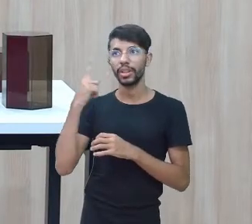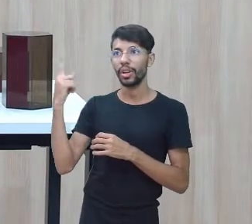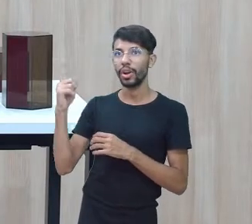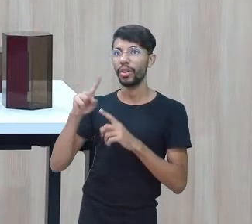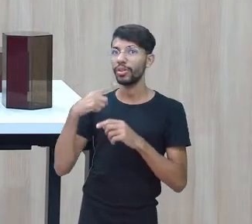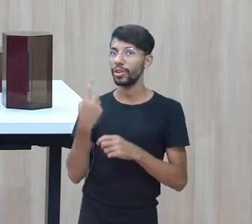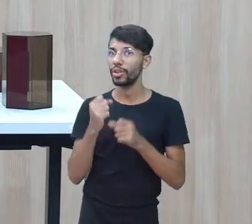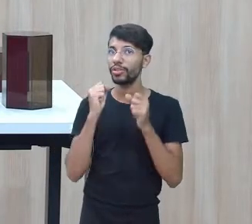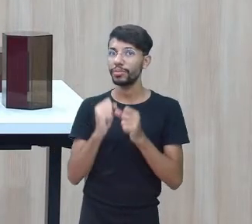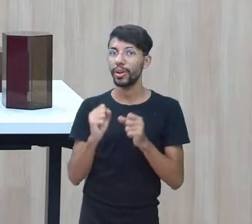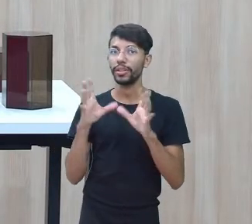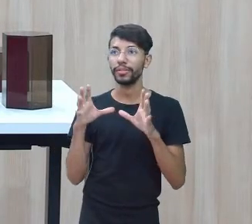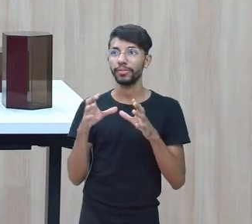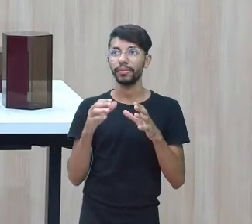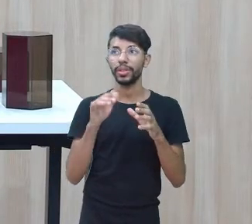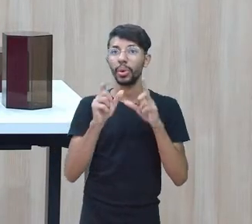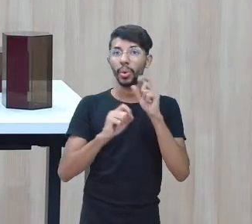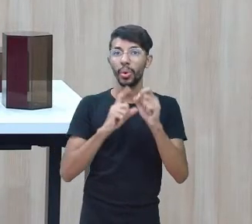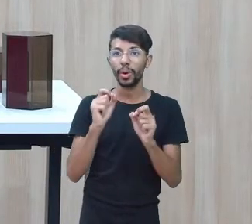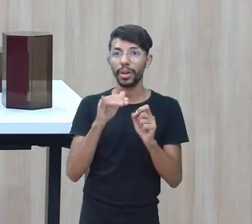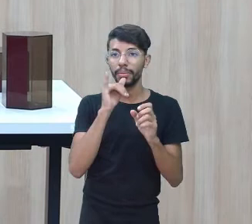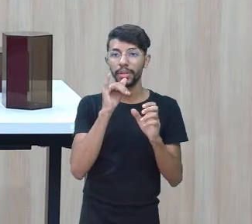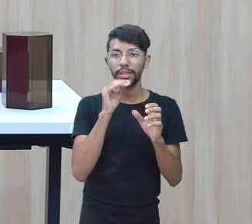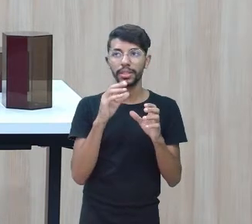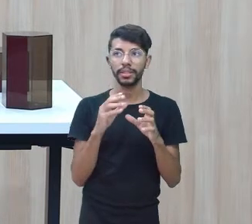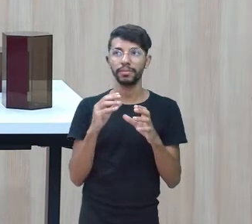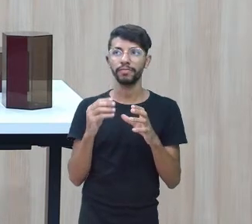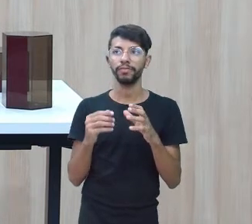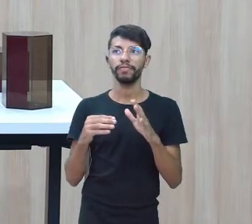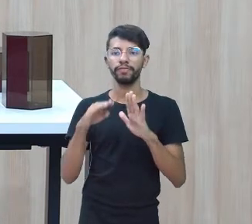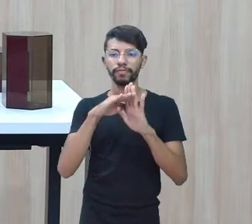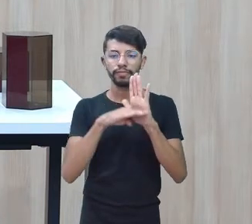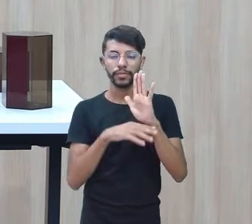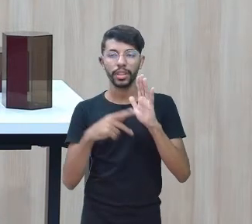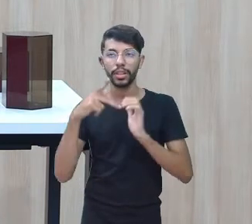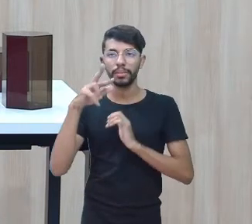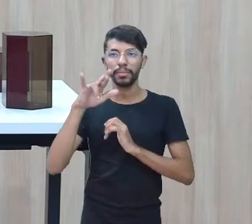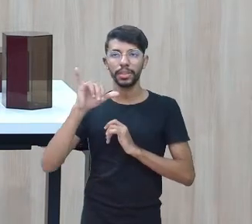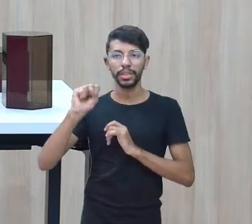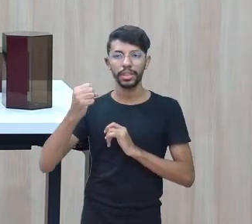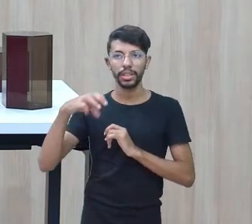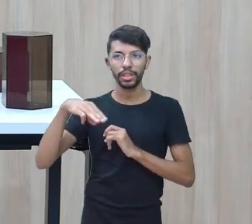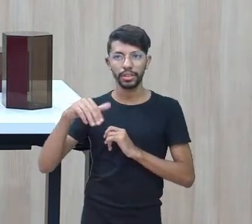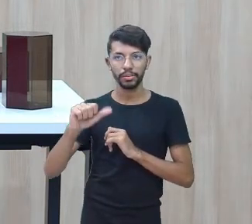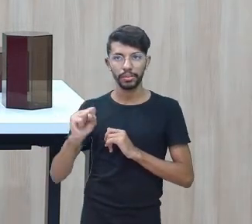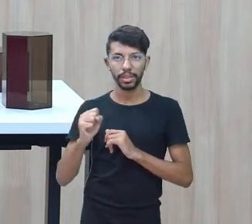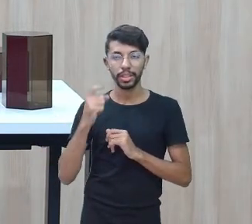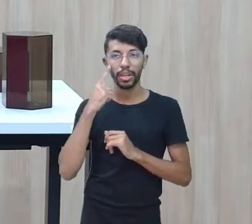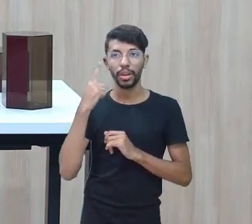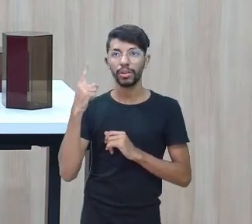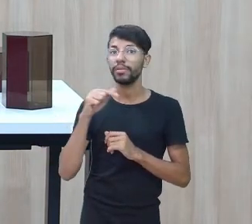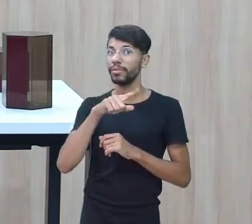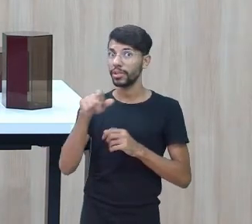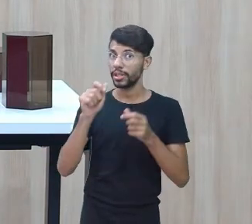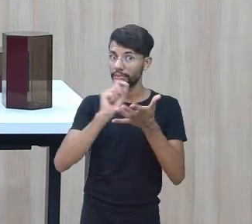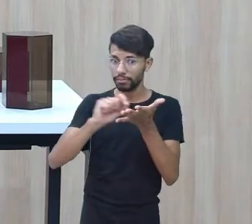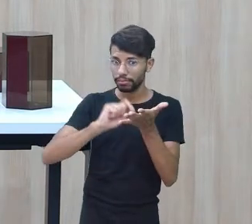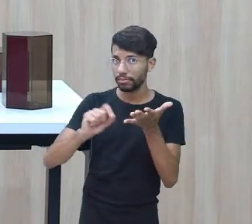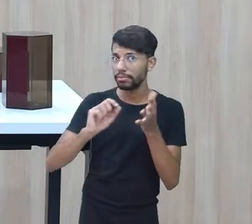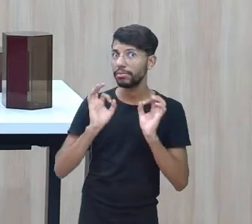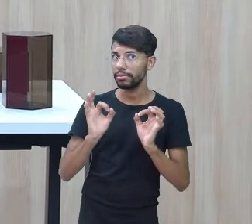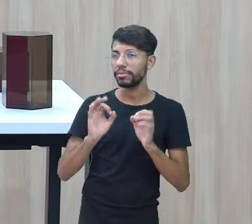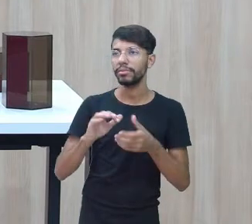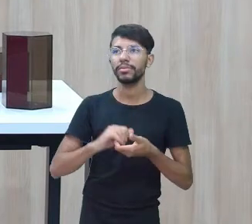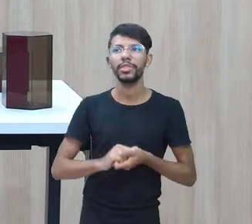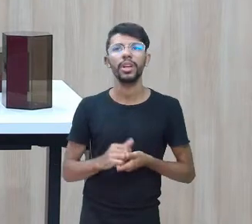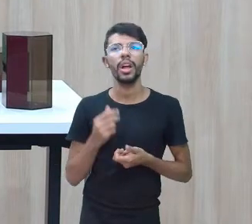quanta coisinha que a gente está afunilando, tá? Então, é para vocês anotarem essas informações. Aqui a gente está classificando prismas como reto.